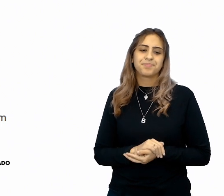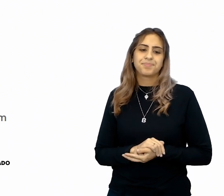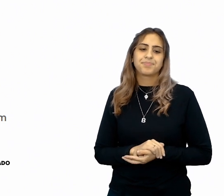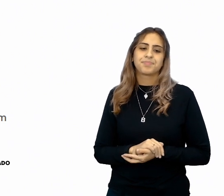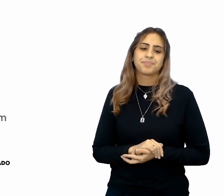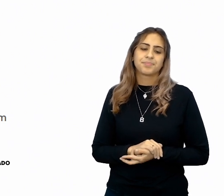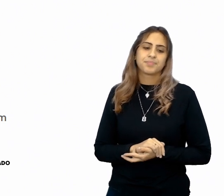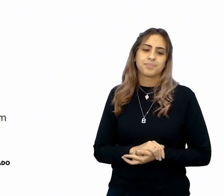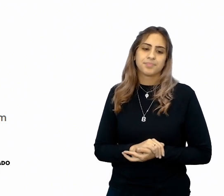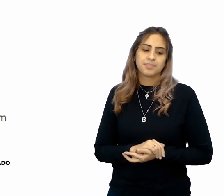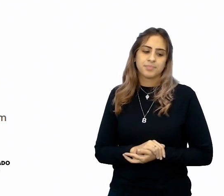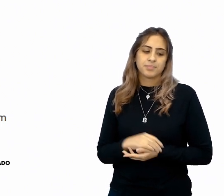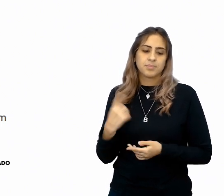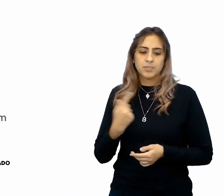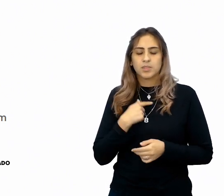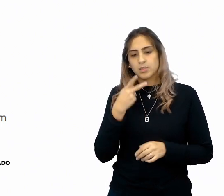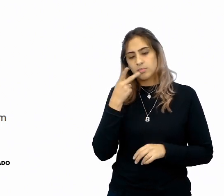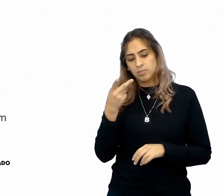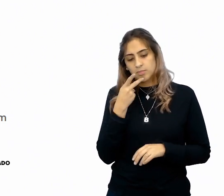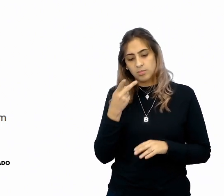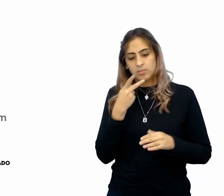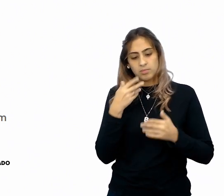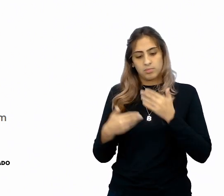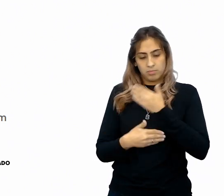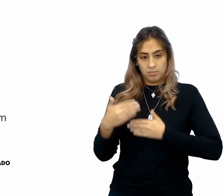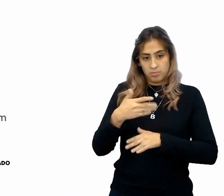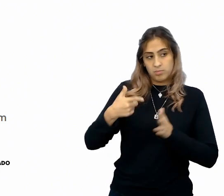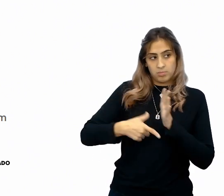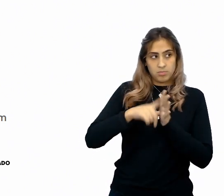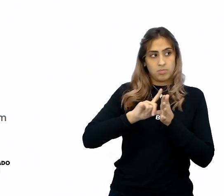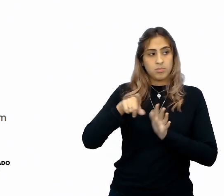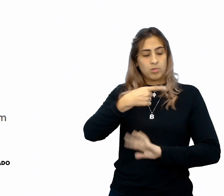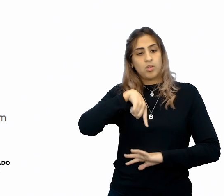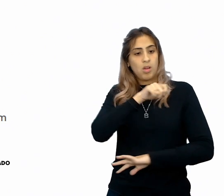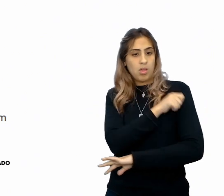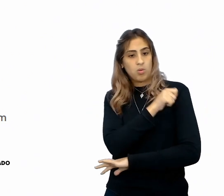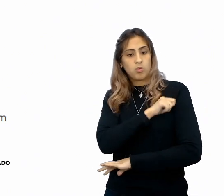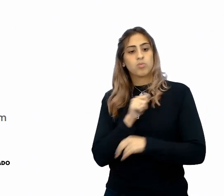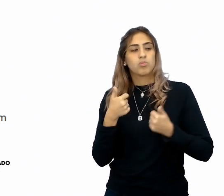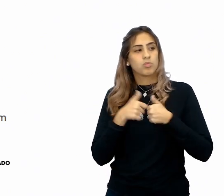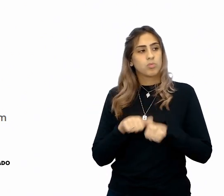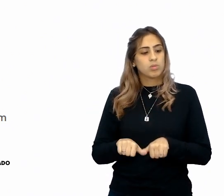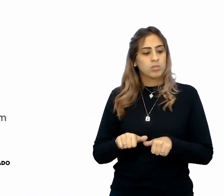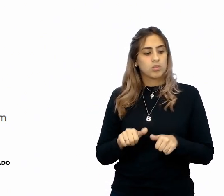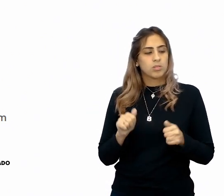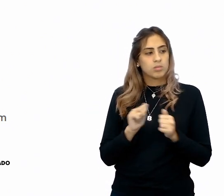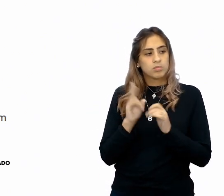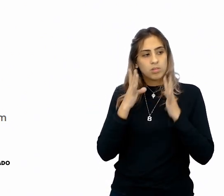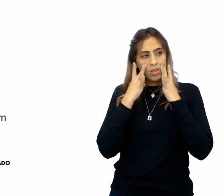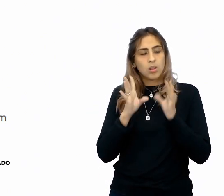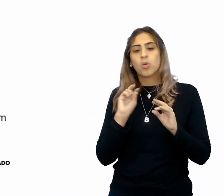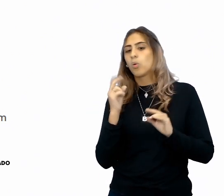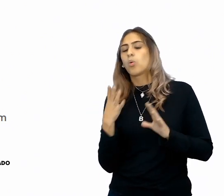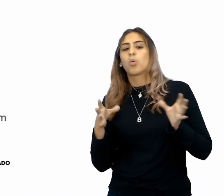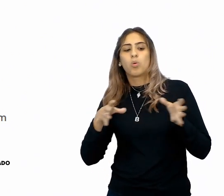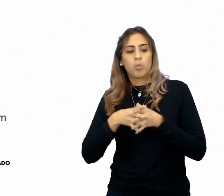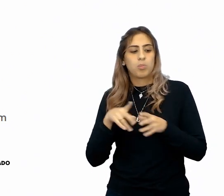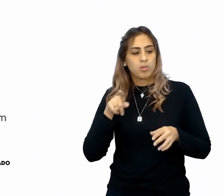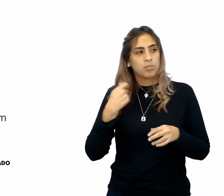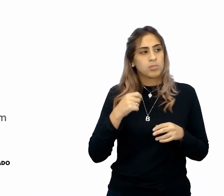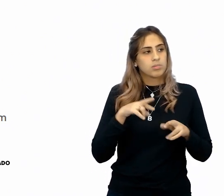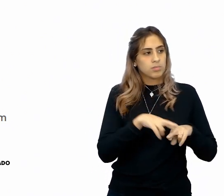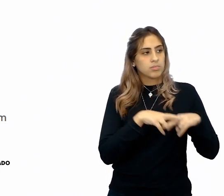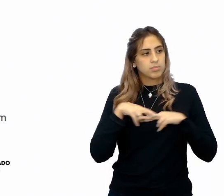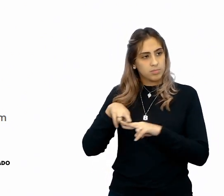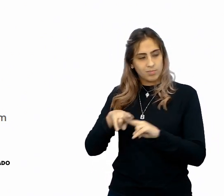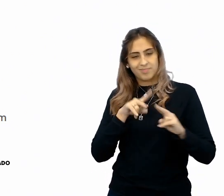atividade, e nós falamos já no slide anterior, os estudantes vão estar em quartetos ou em grupos. Eles devem